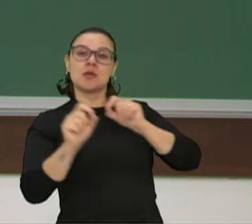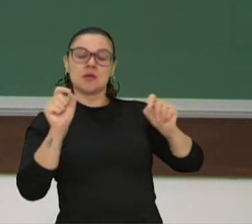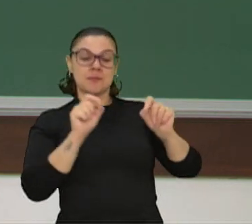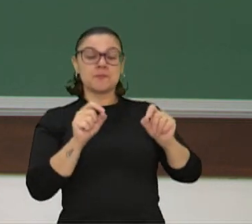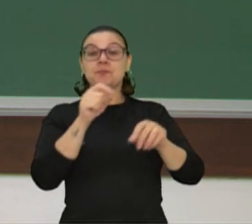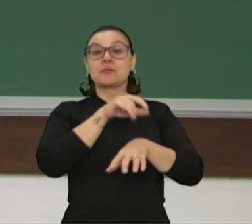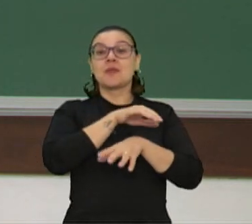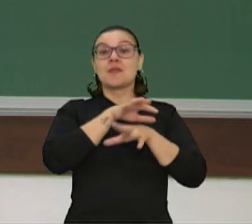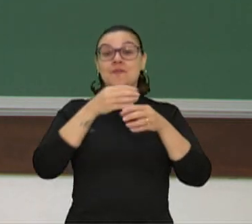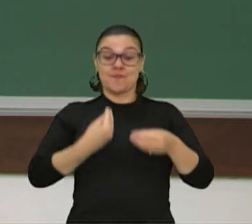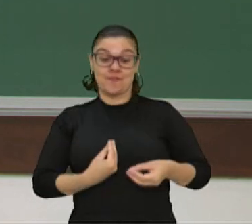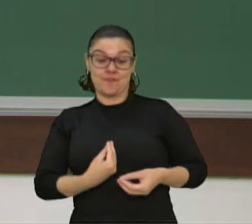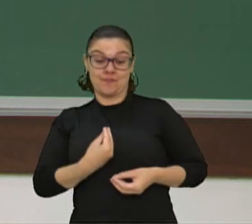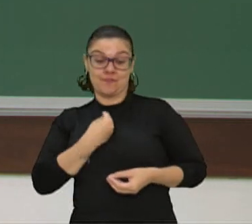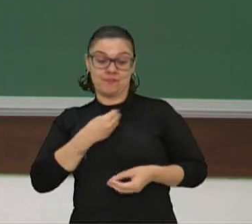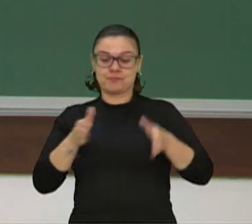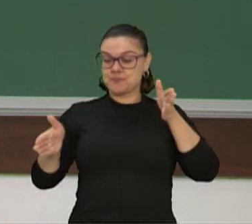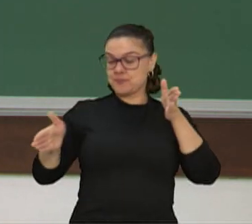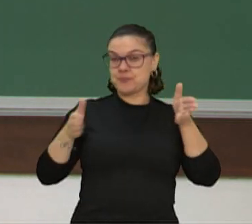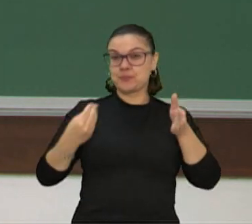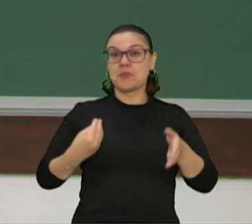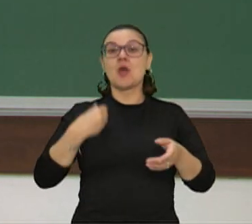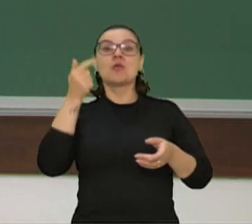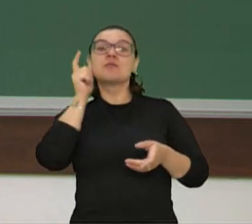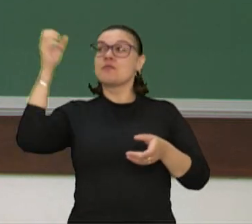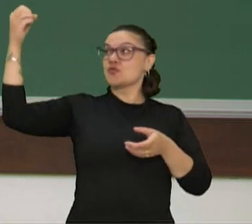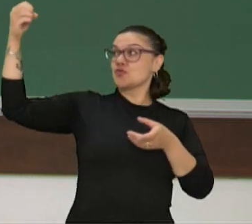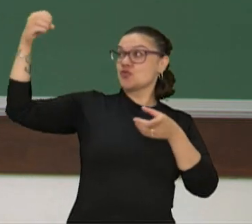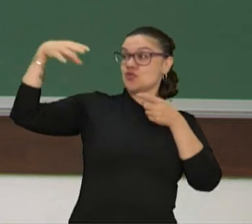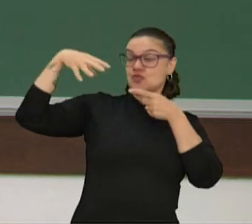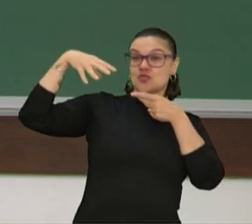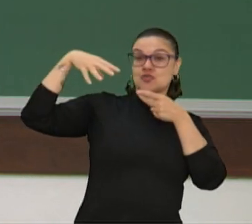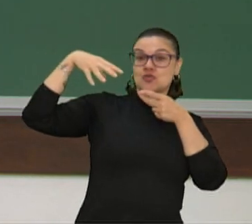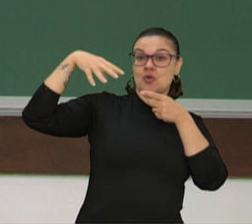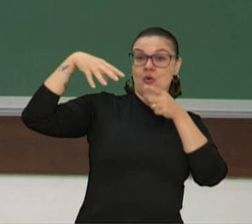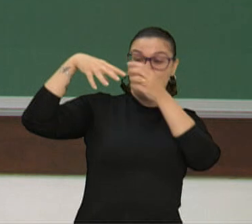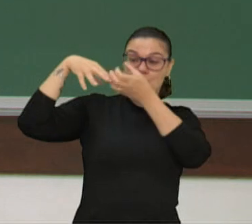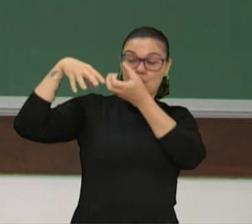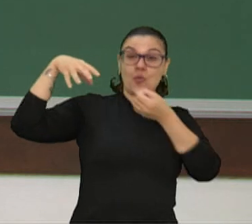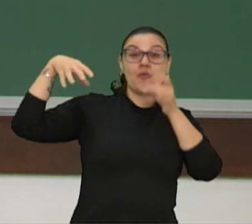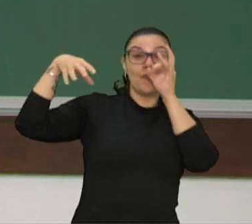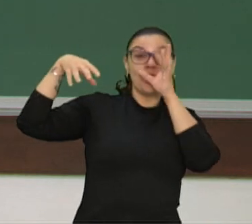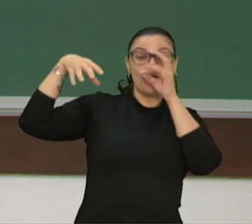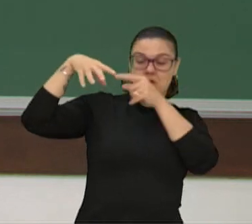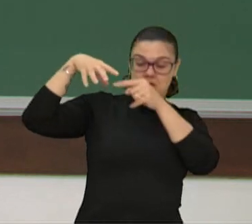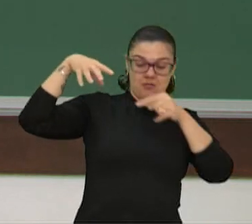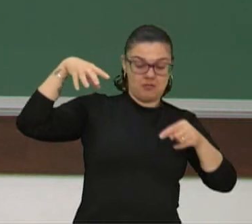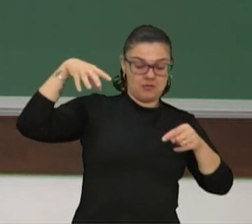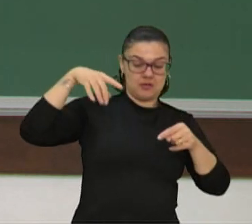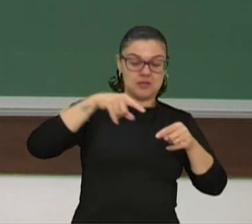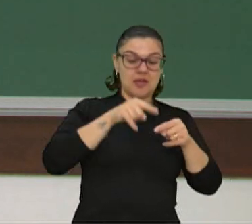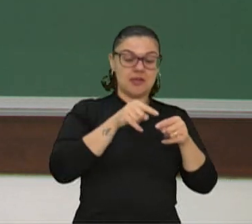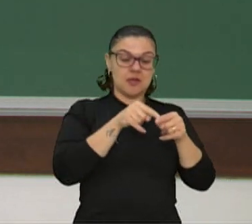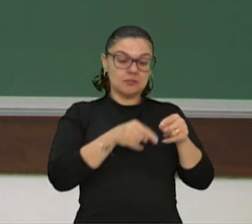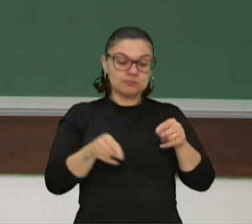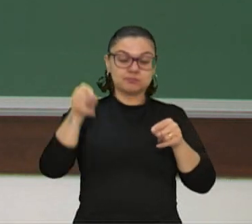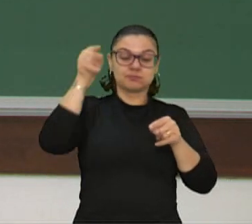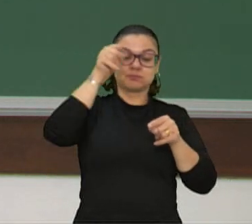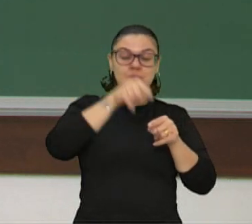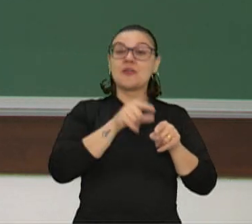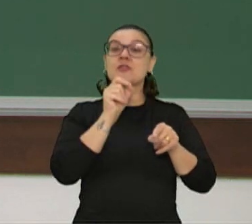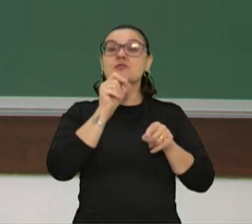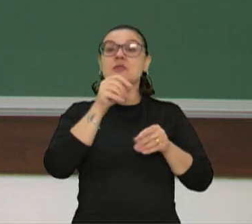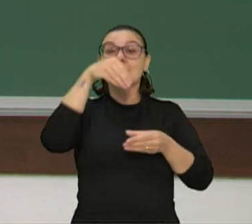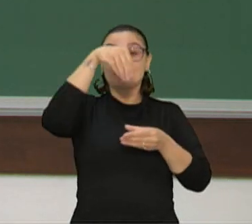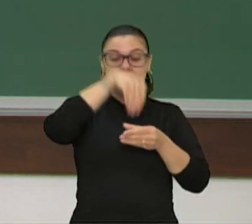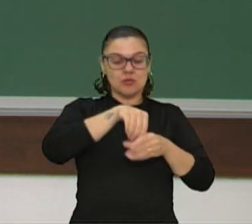um pigmento conseguem usar a energia da luz para produzir comida, alimento,